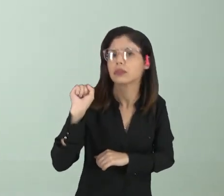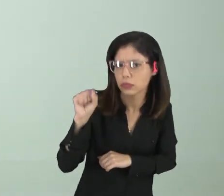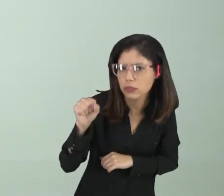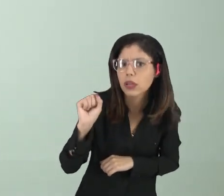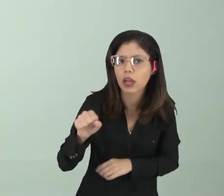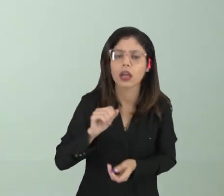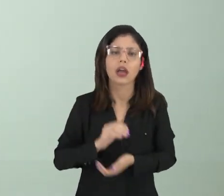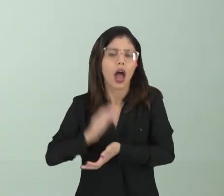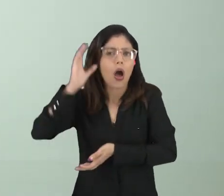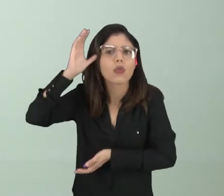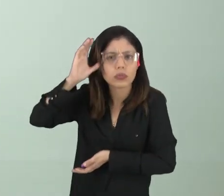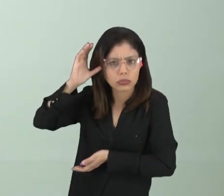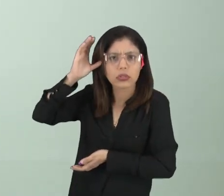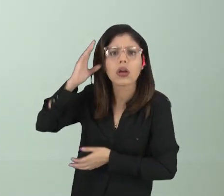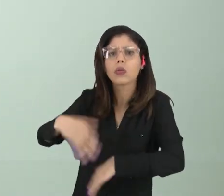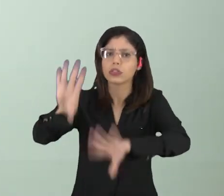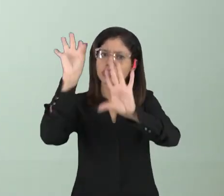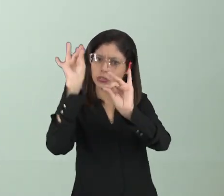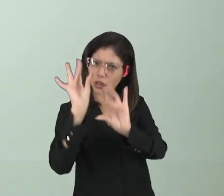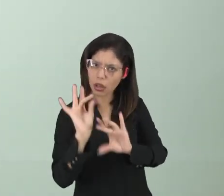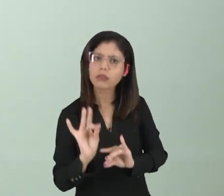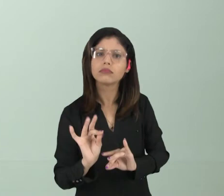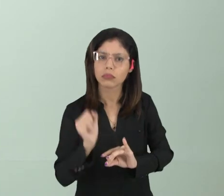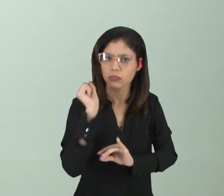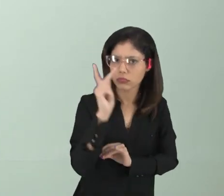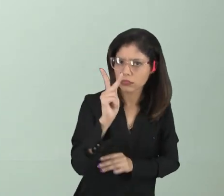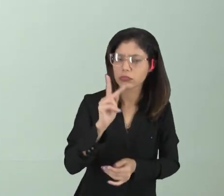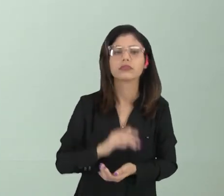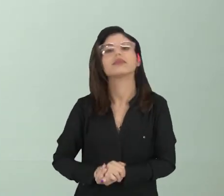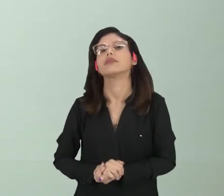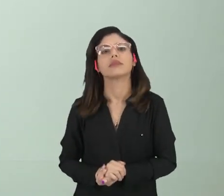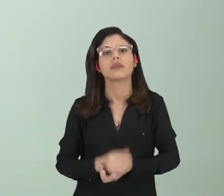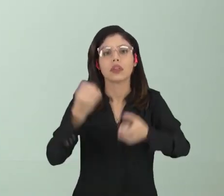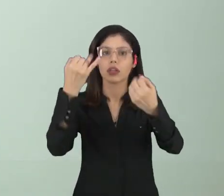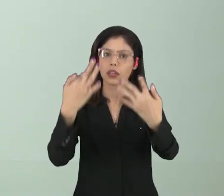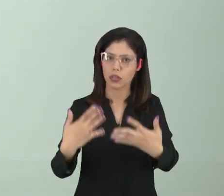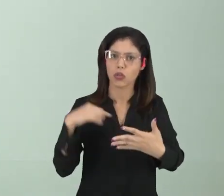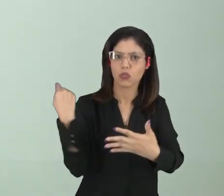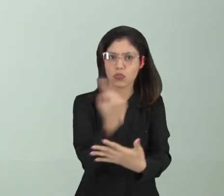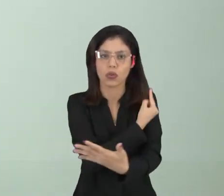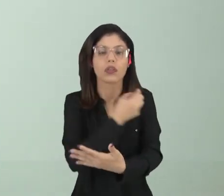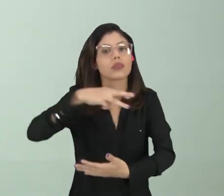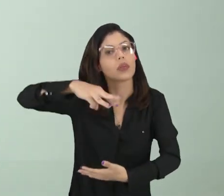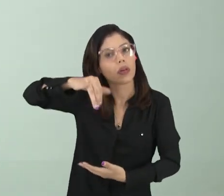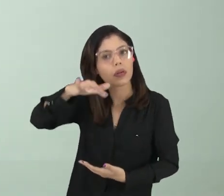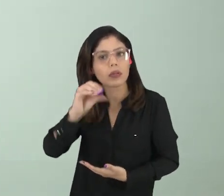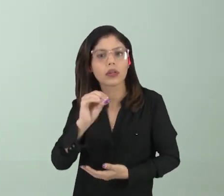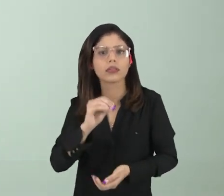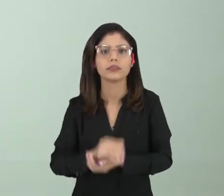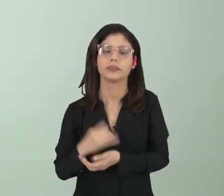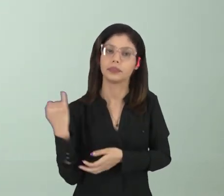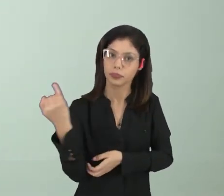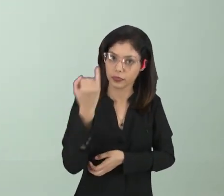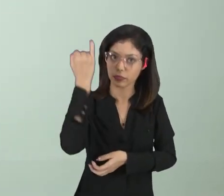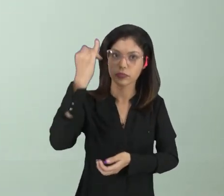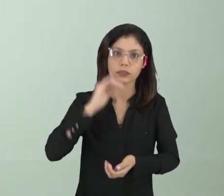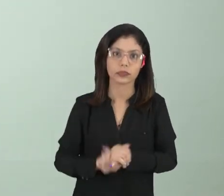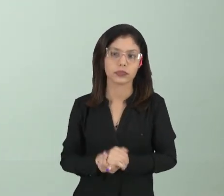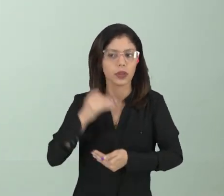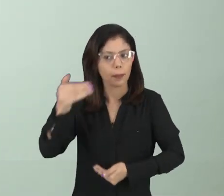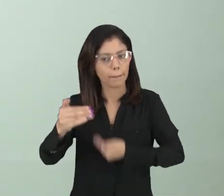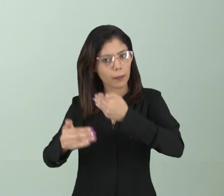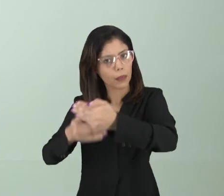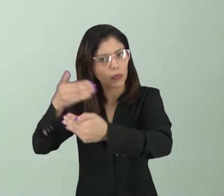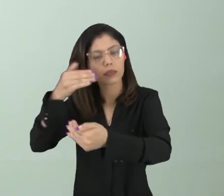fato, a conscientização de cada indivíduo, ok? No se tratar do nosso meio ambiente, principalmente para as